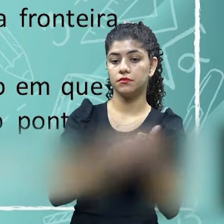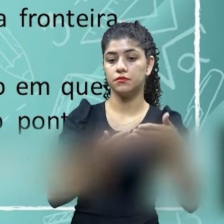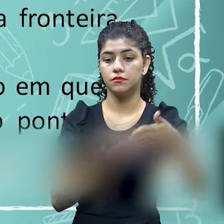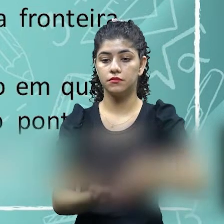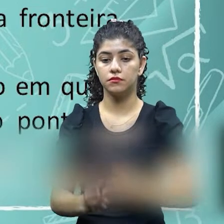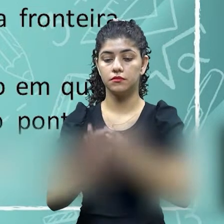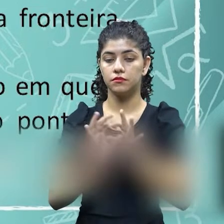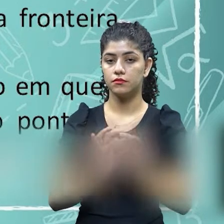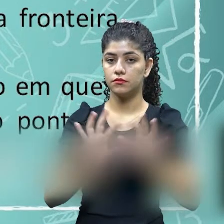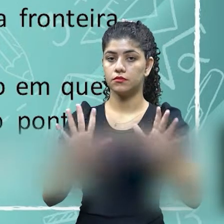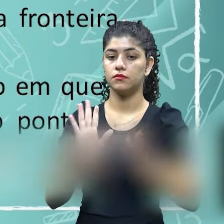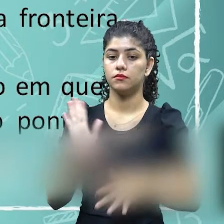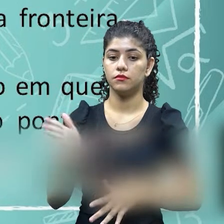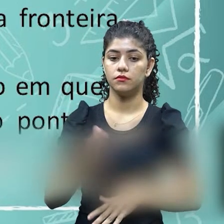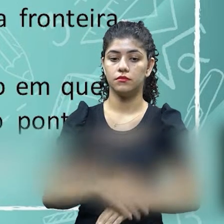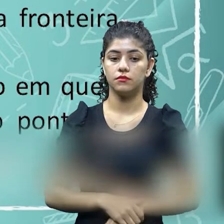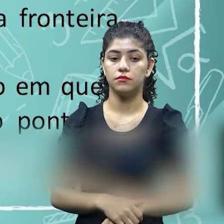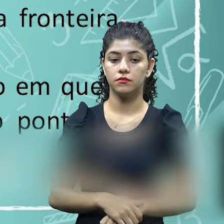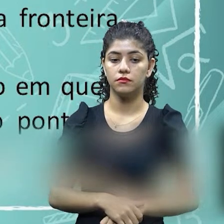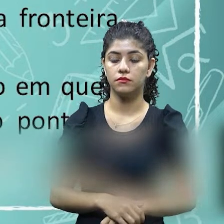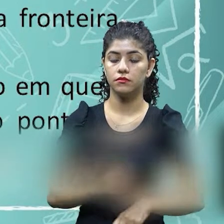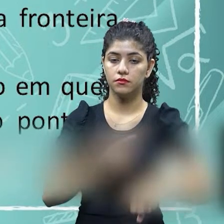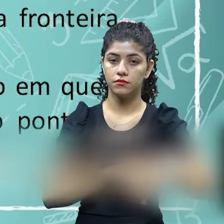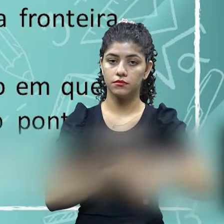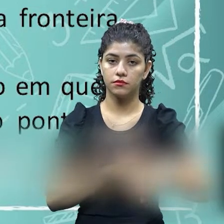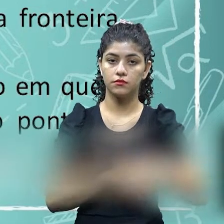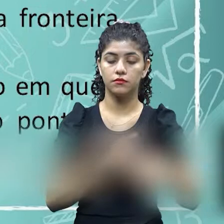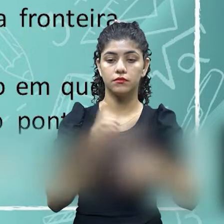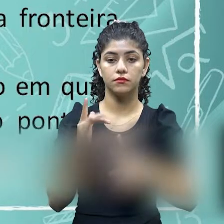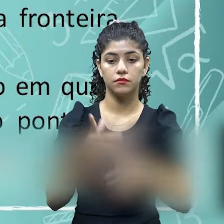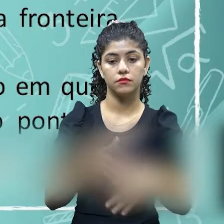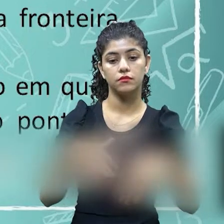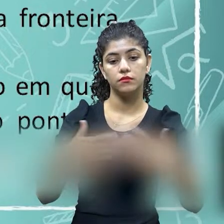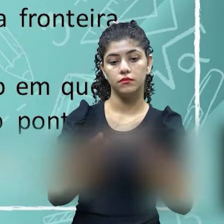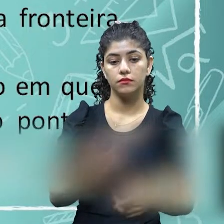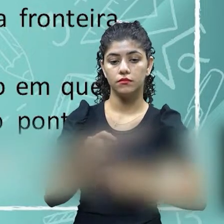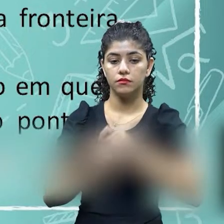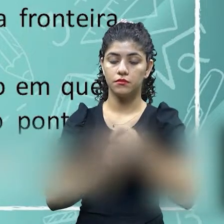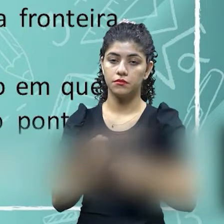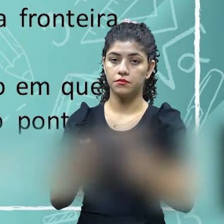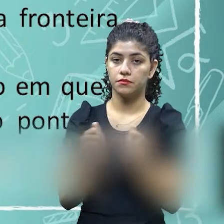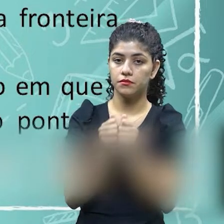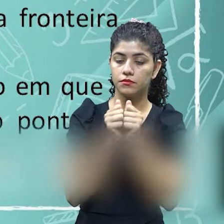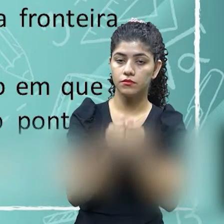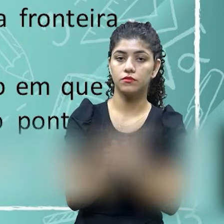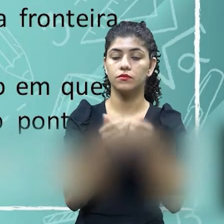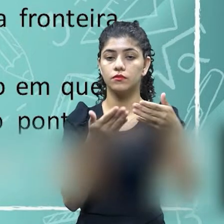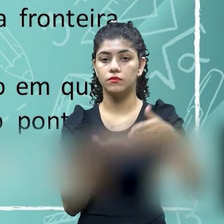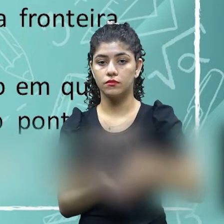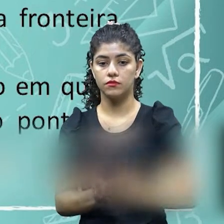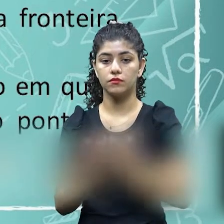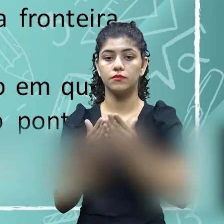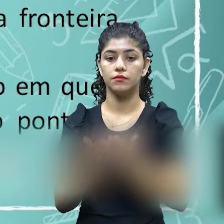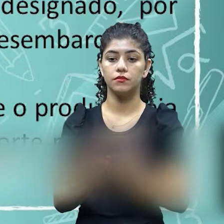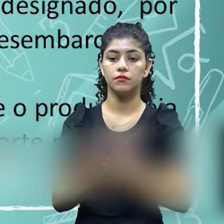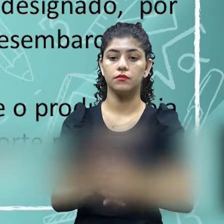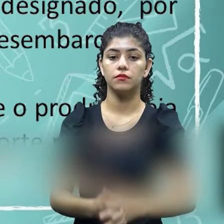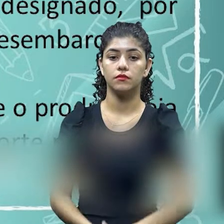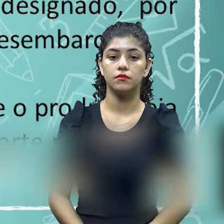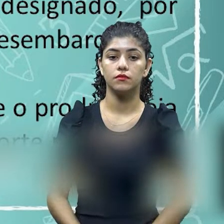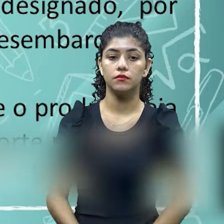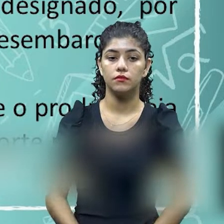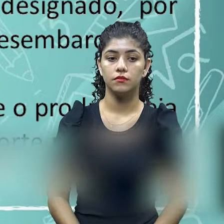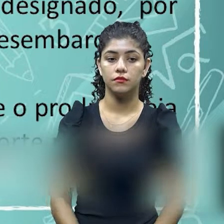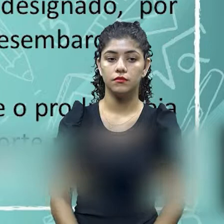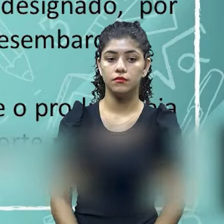do importador, no ponto destino ou a bordo ali do navio que vai fazer o transporte da mercadoria.